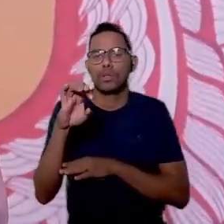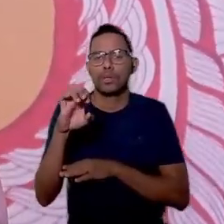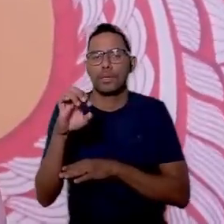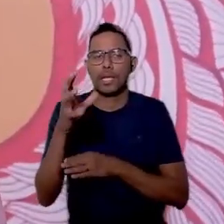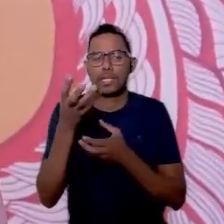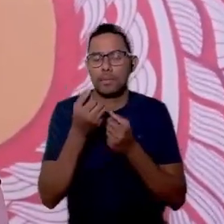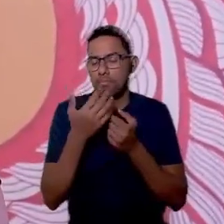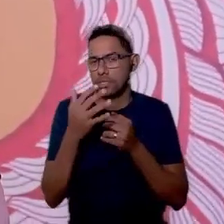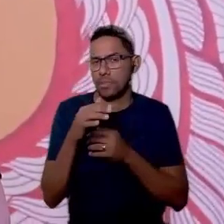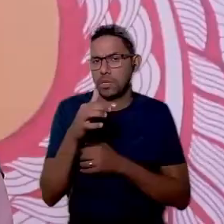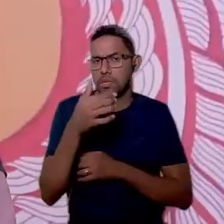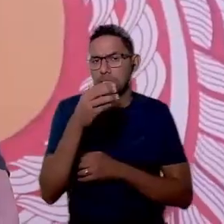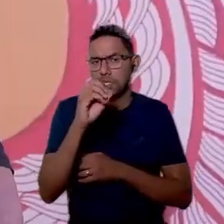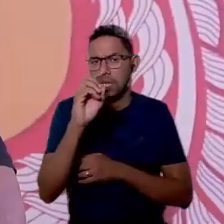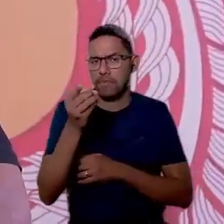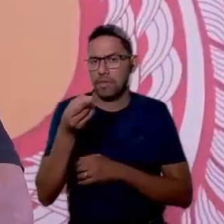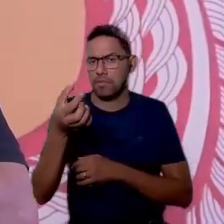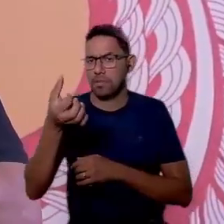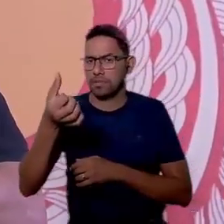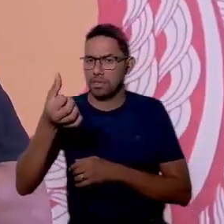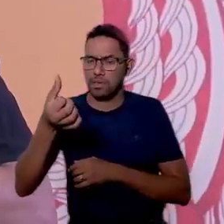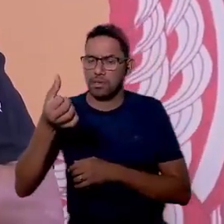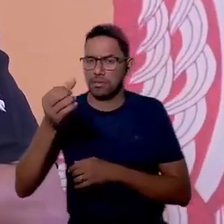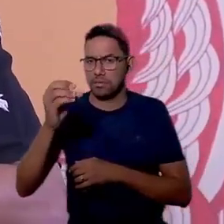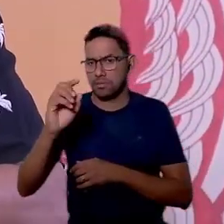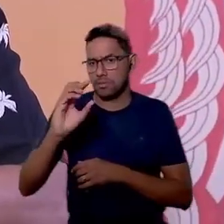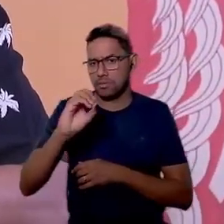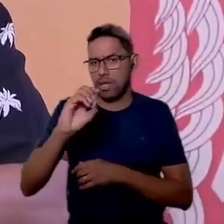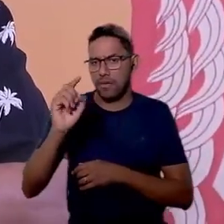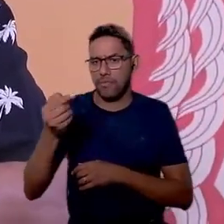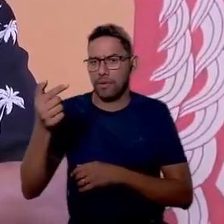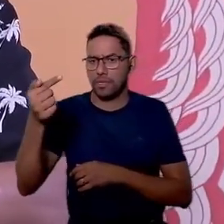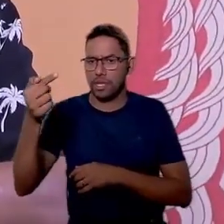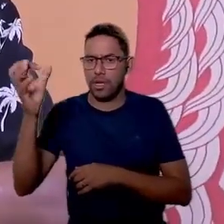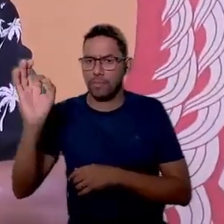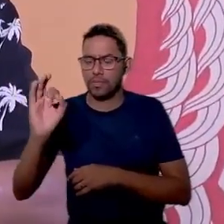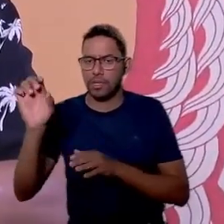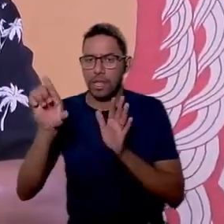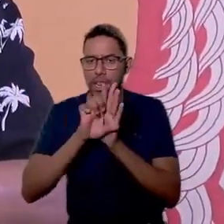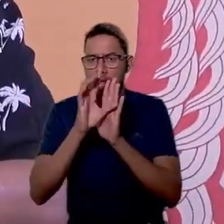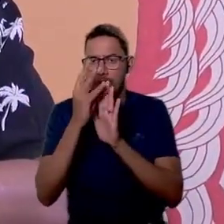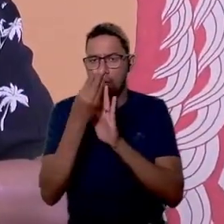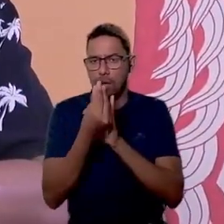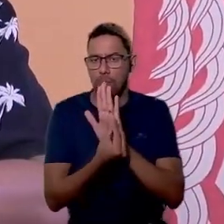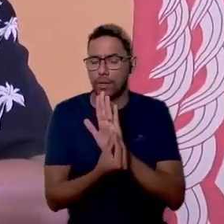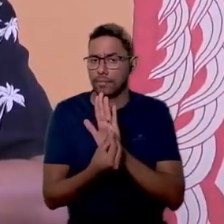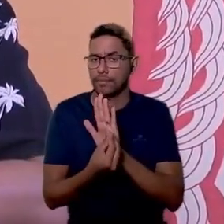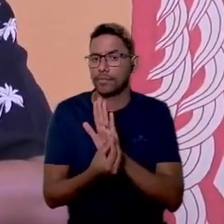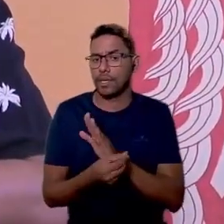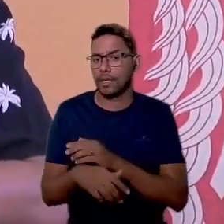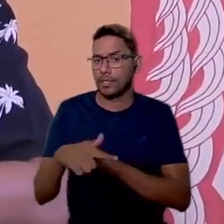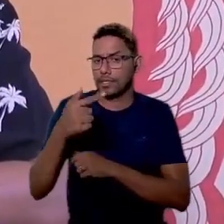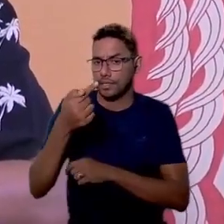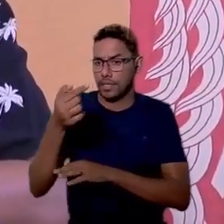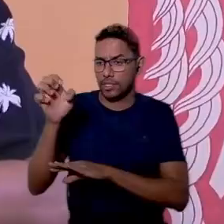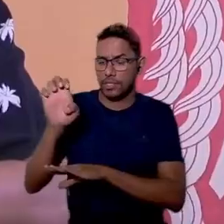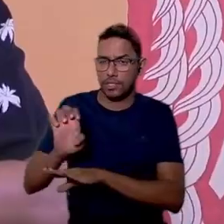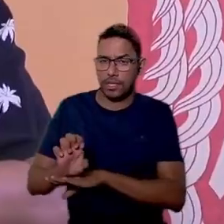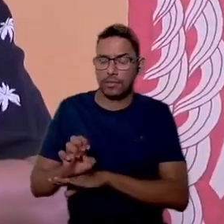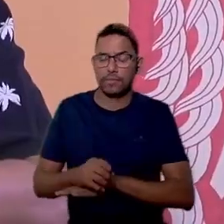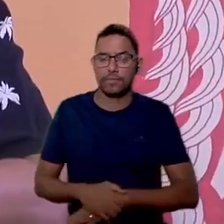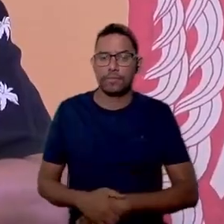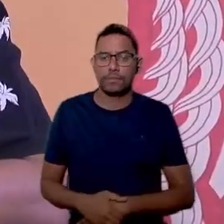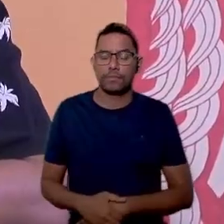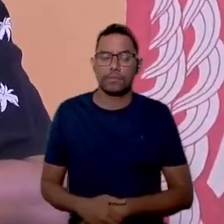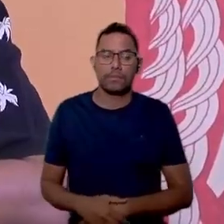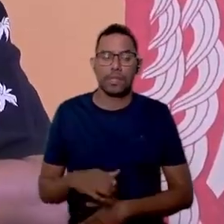torno de 0,5%, 0,6%, 0,7% do investimento da Lei Rouanet. Você imagina o que é 7 estados